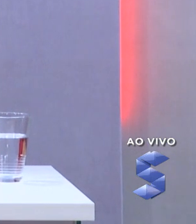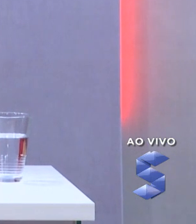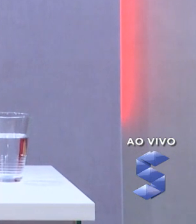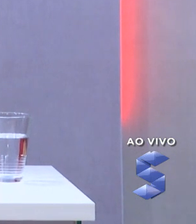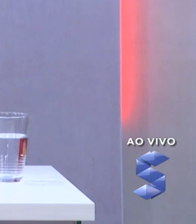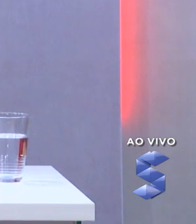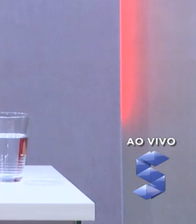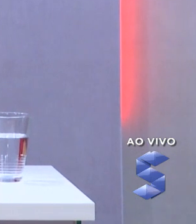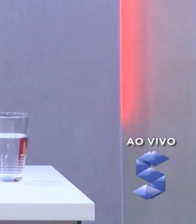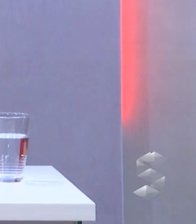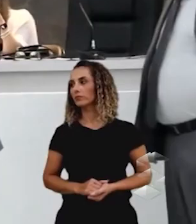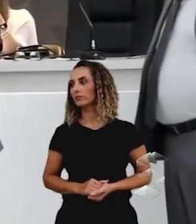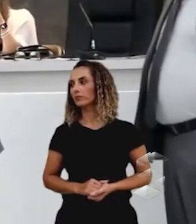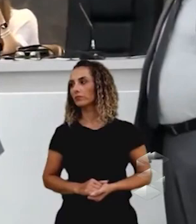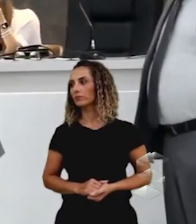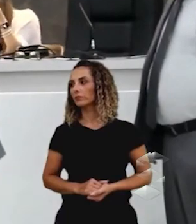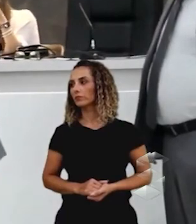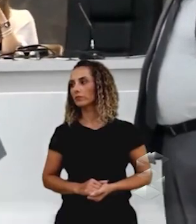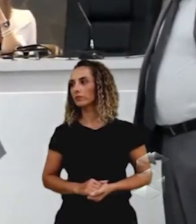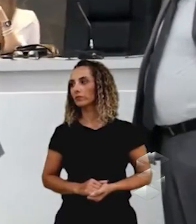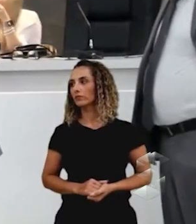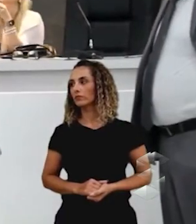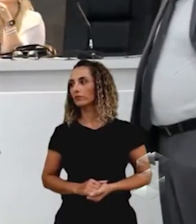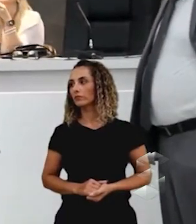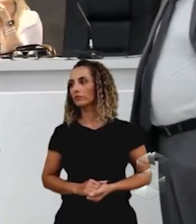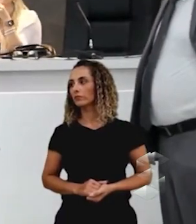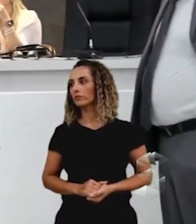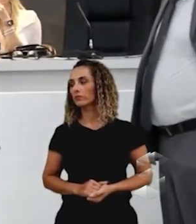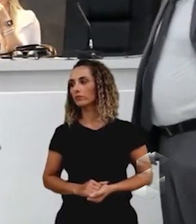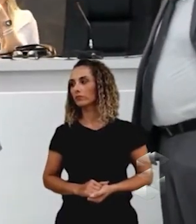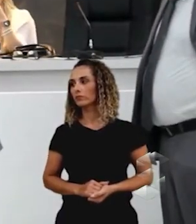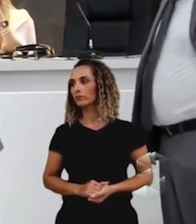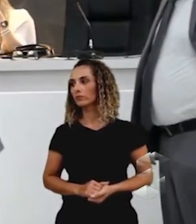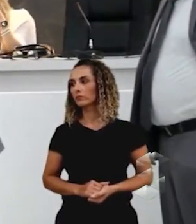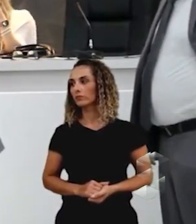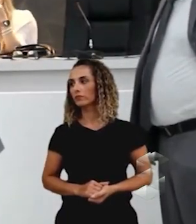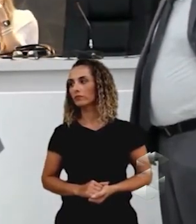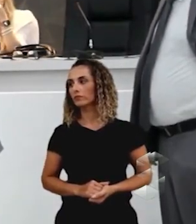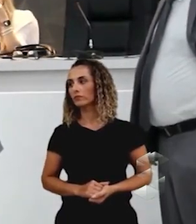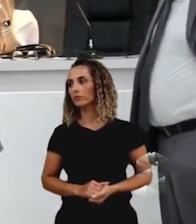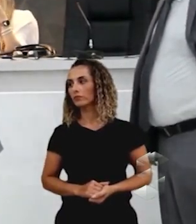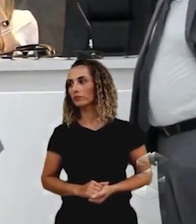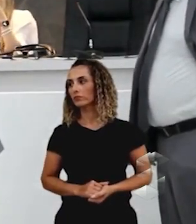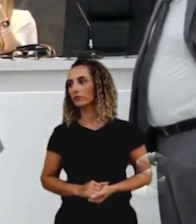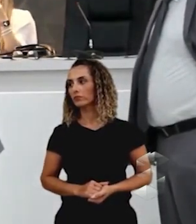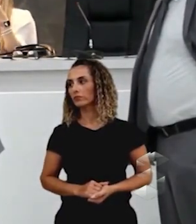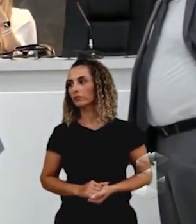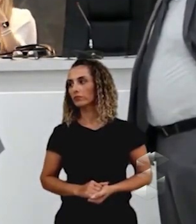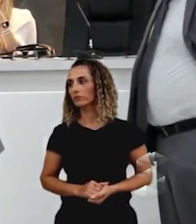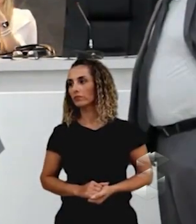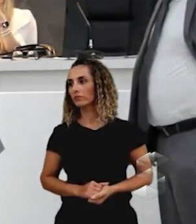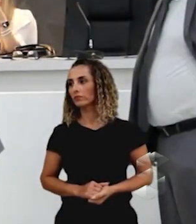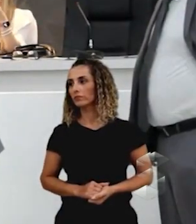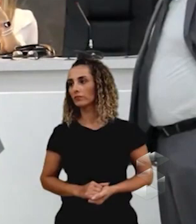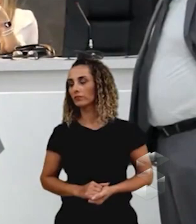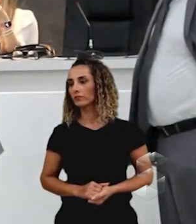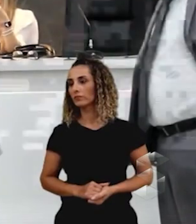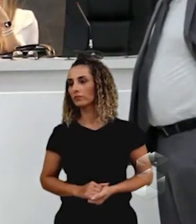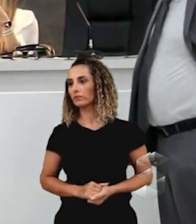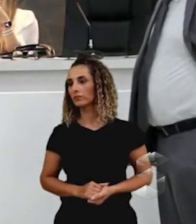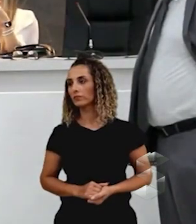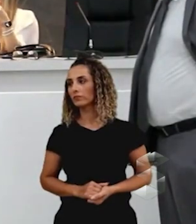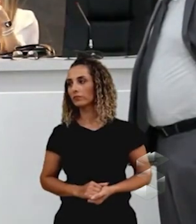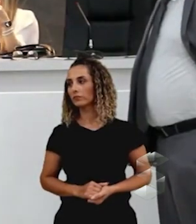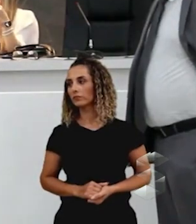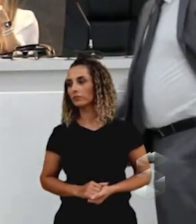em Rondônia. Eleito no dia 30 de outubro, em uma eleição suplementar, o novo prefeito de